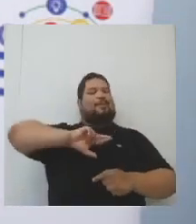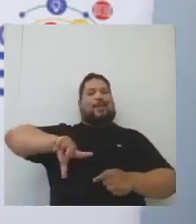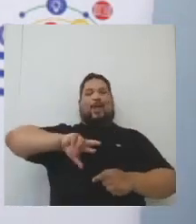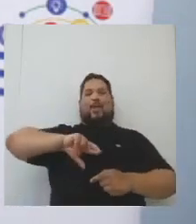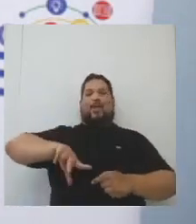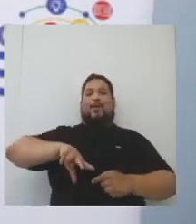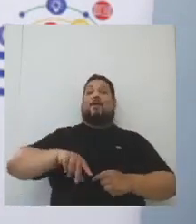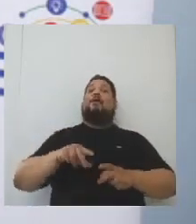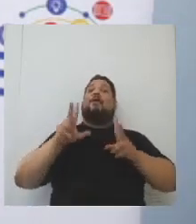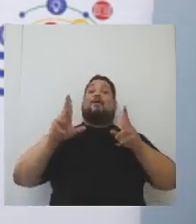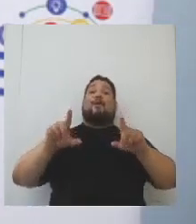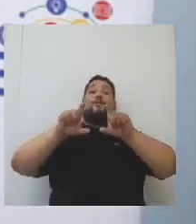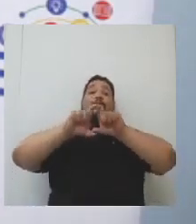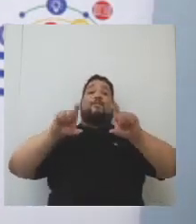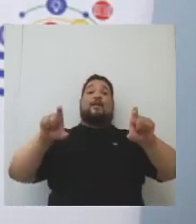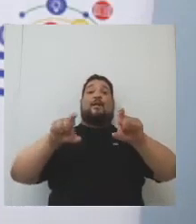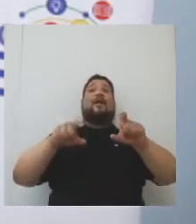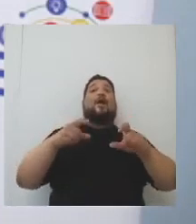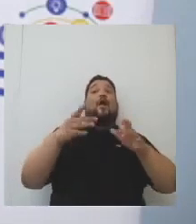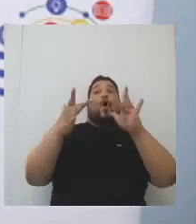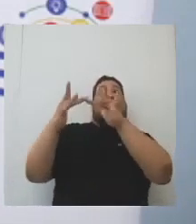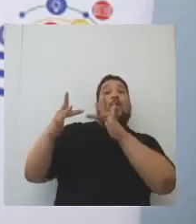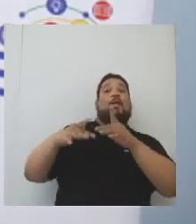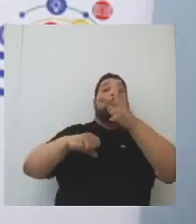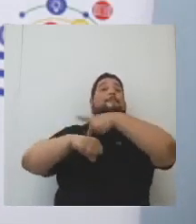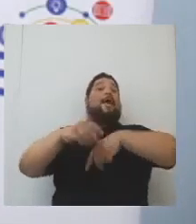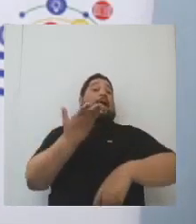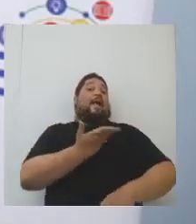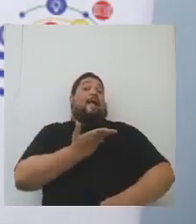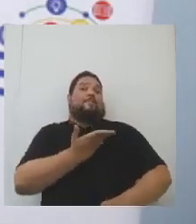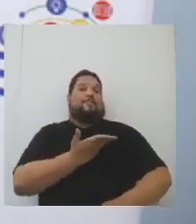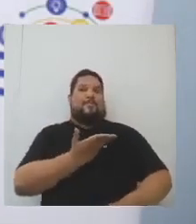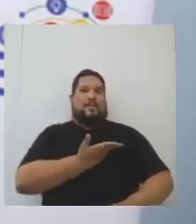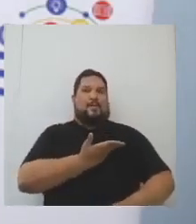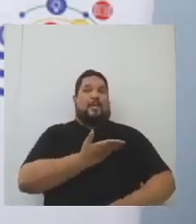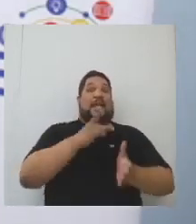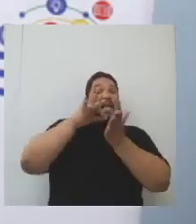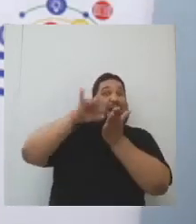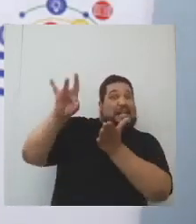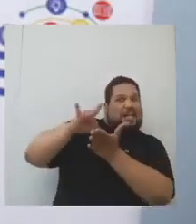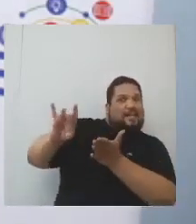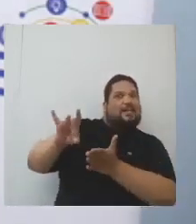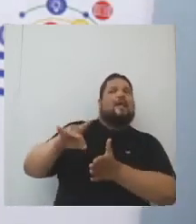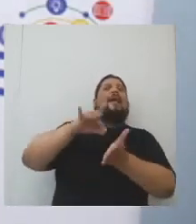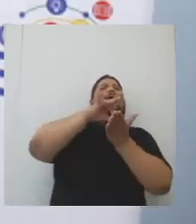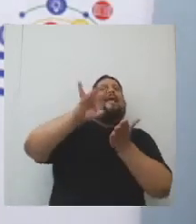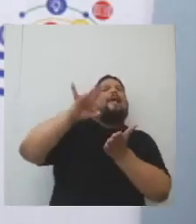diz aí a expressão nações amigas, não as inimigas.